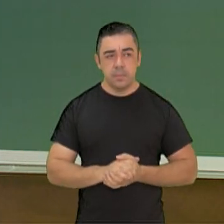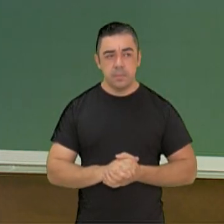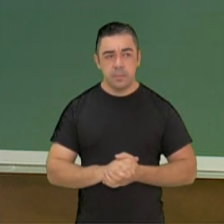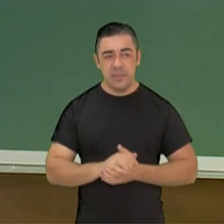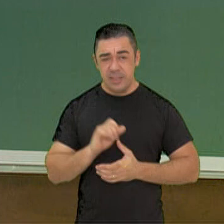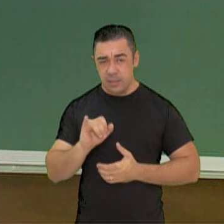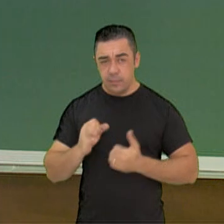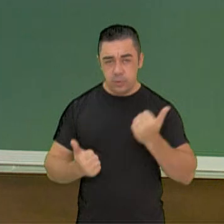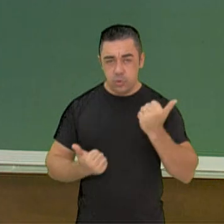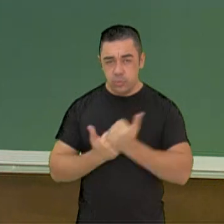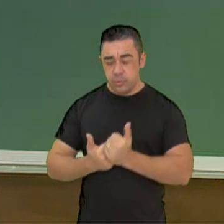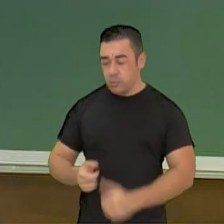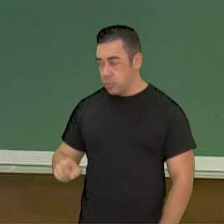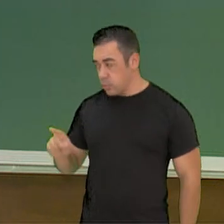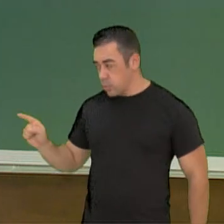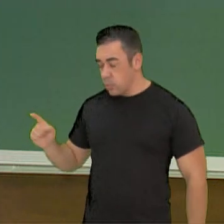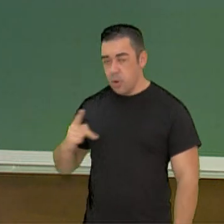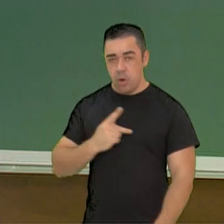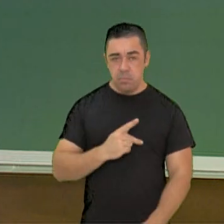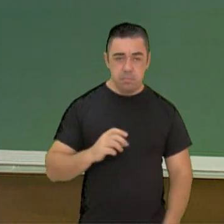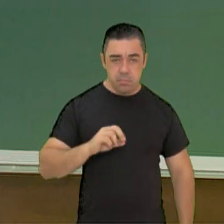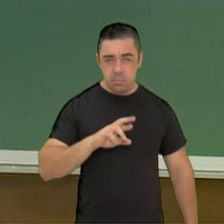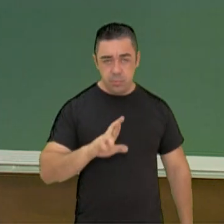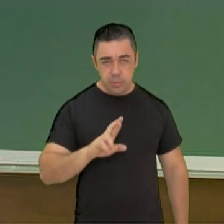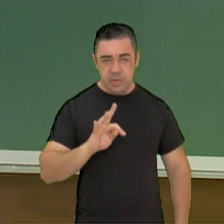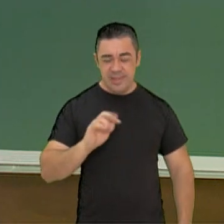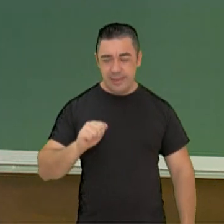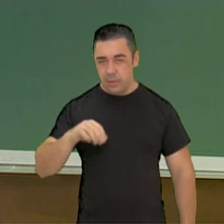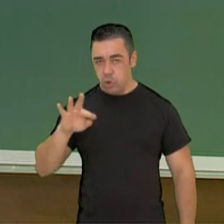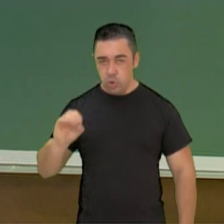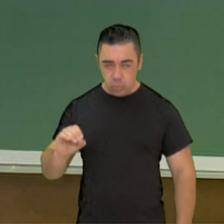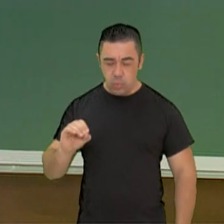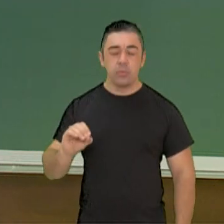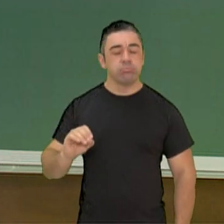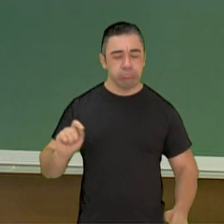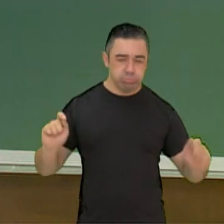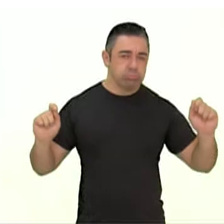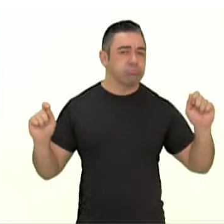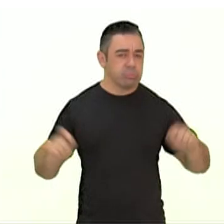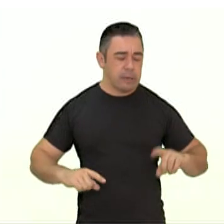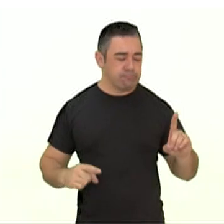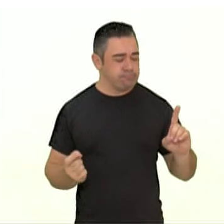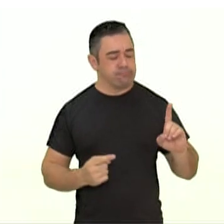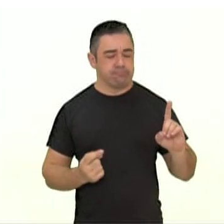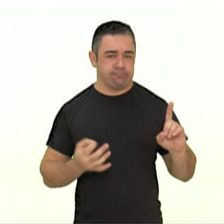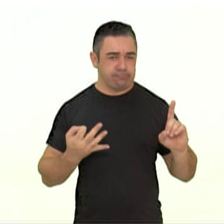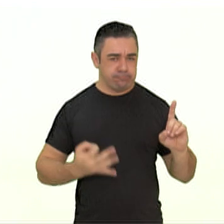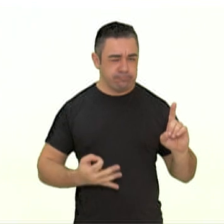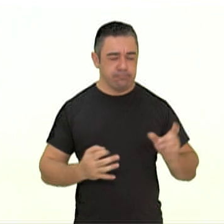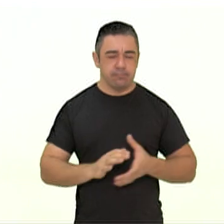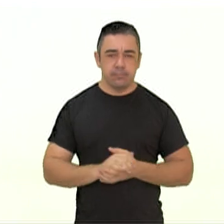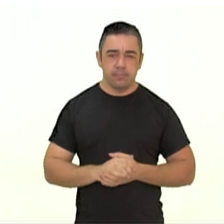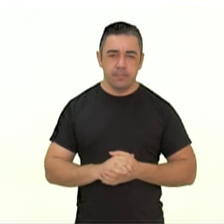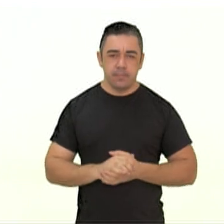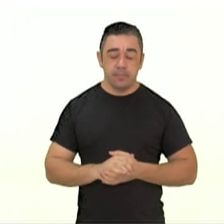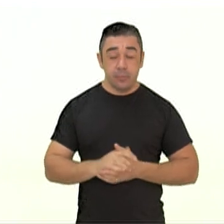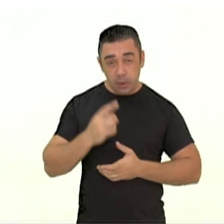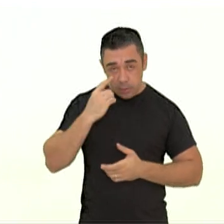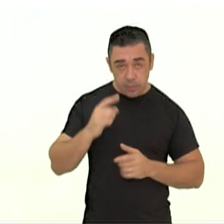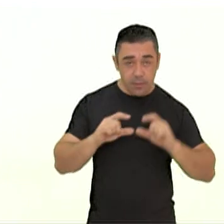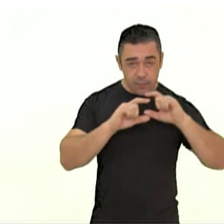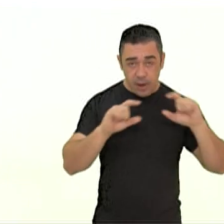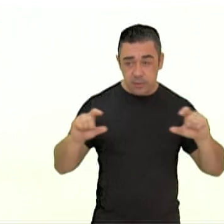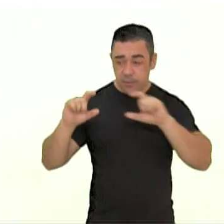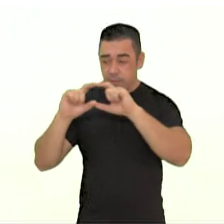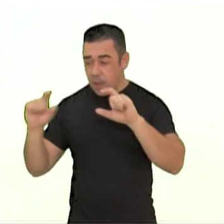Se você colocou a alternativa D, portanto, você acertou, tá bom? Então, é isso.